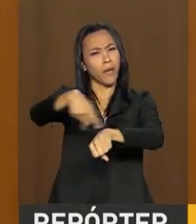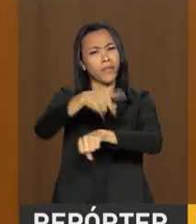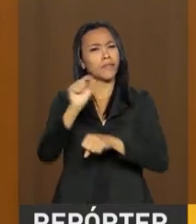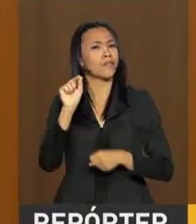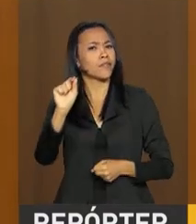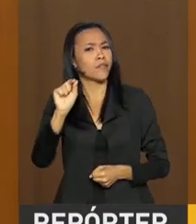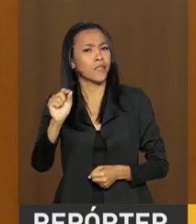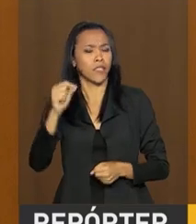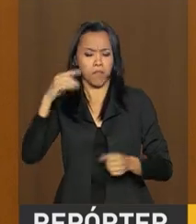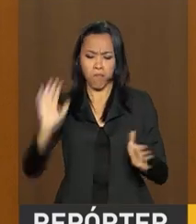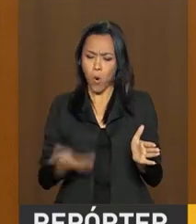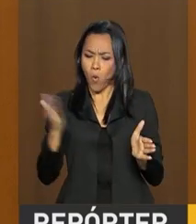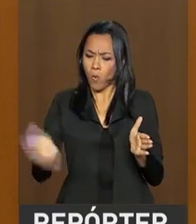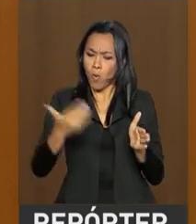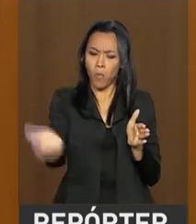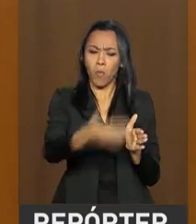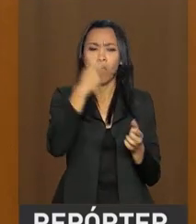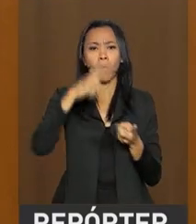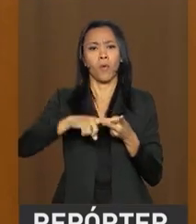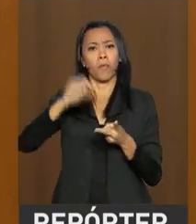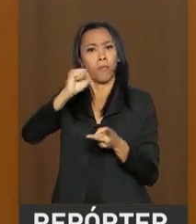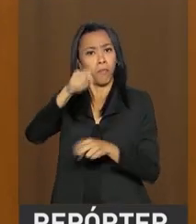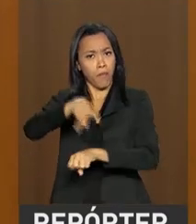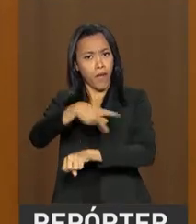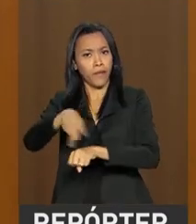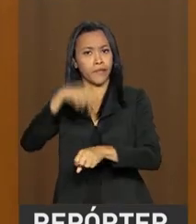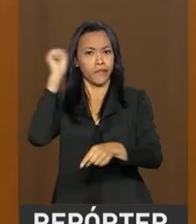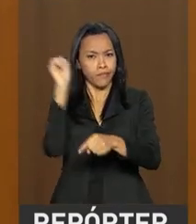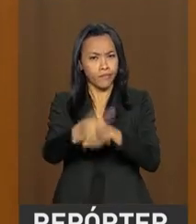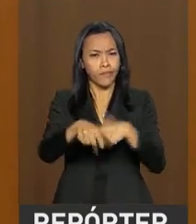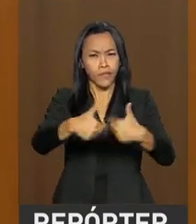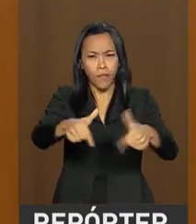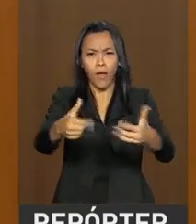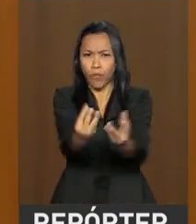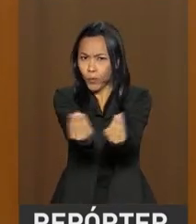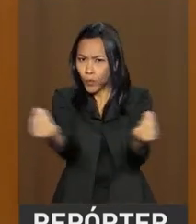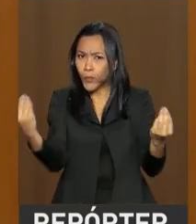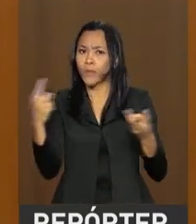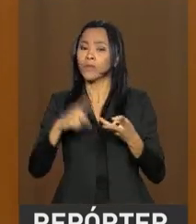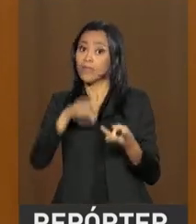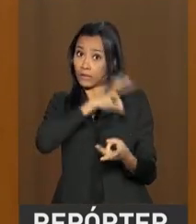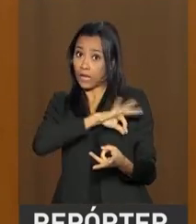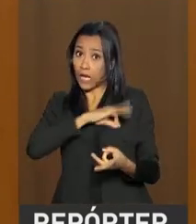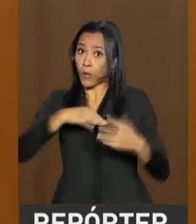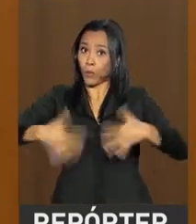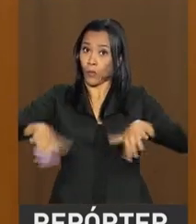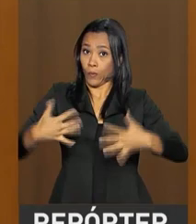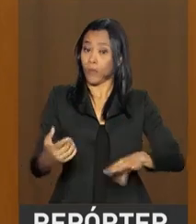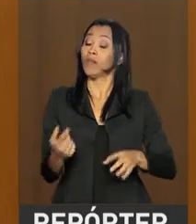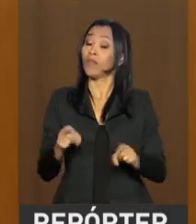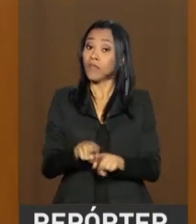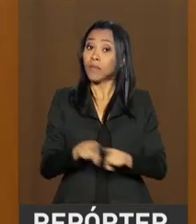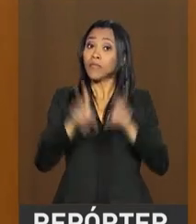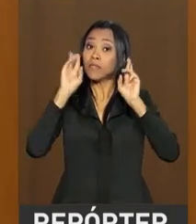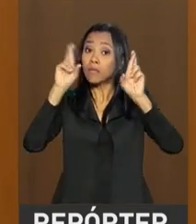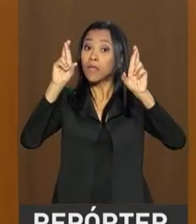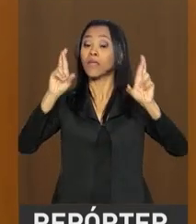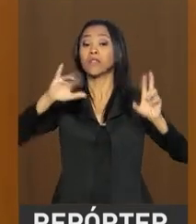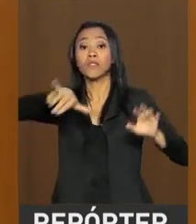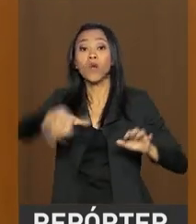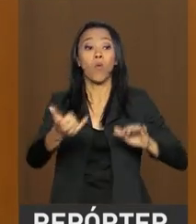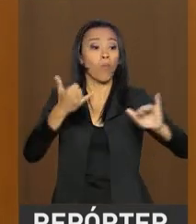muita produção de muito emprego de muita renda e sobretudo de muitas esperanças de muitas